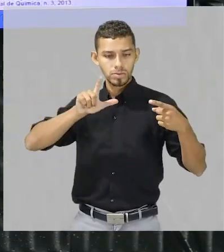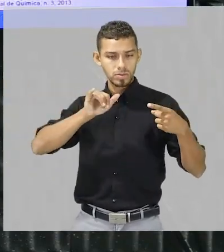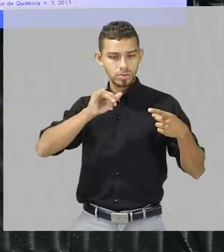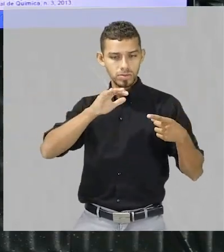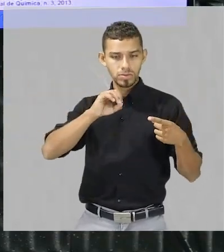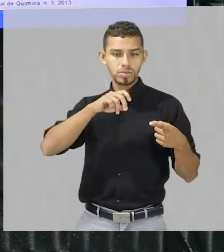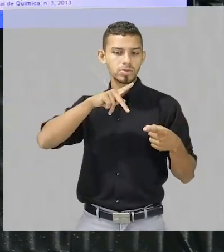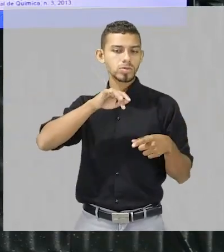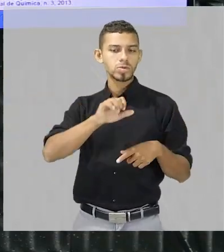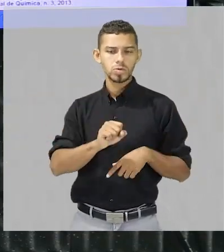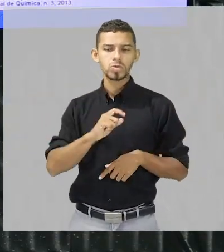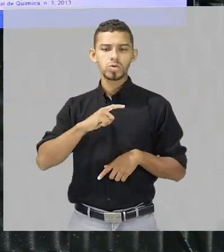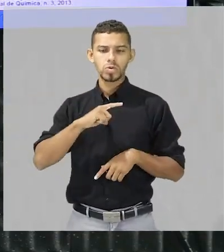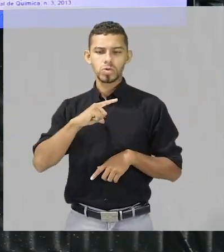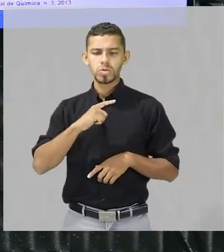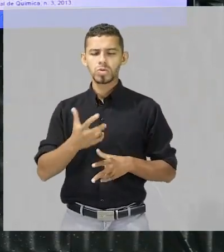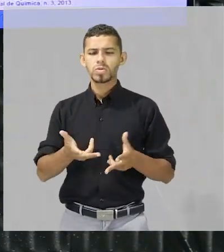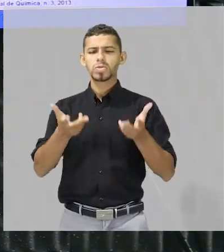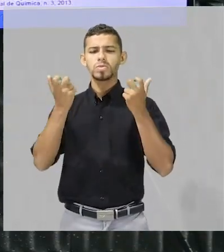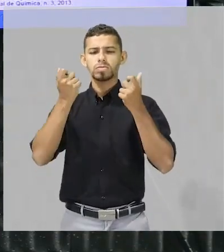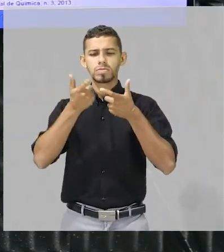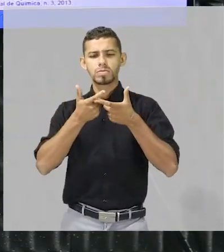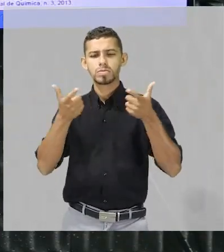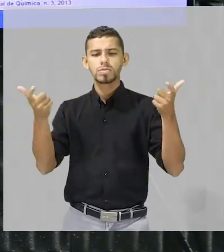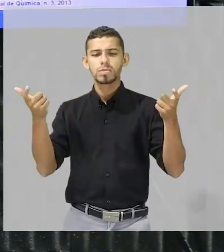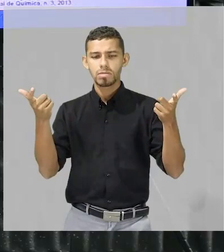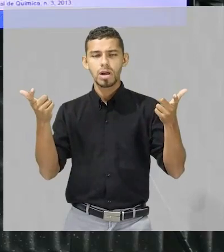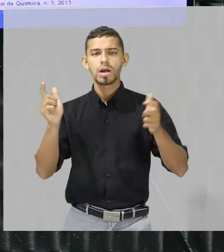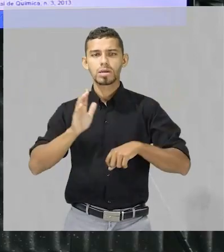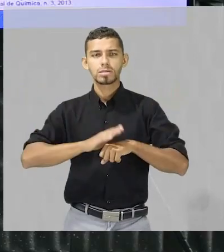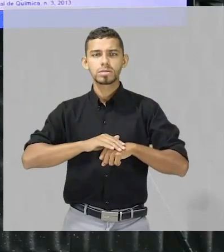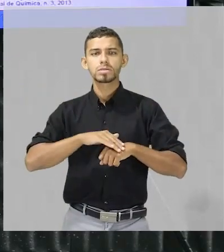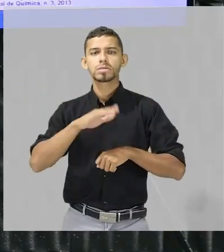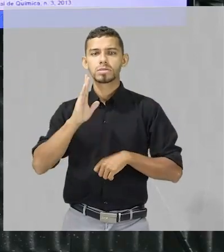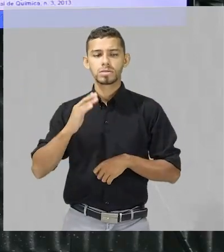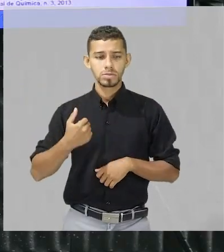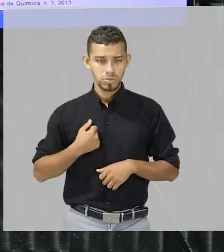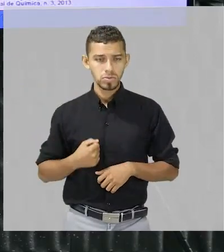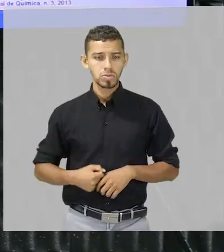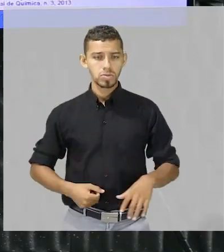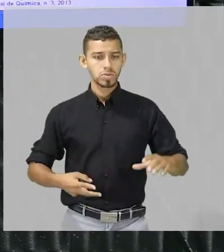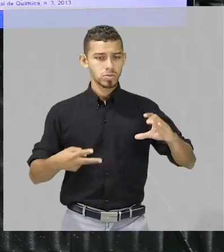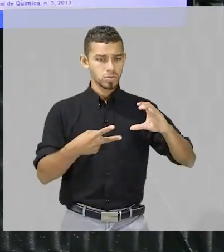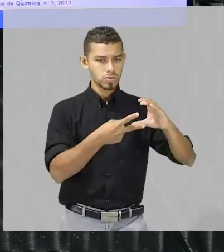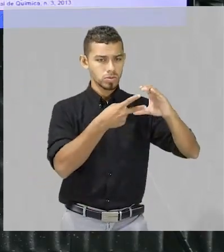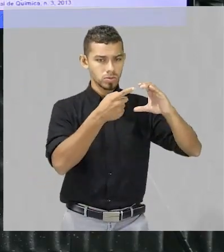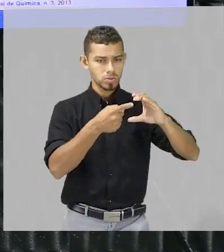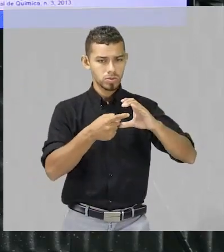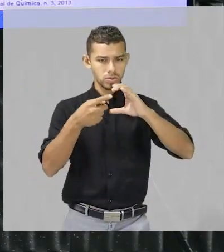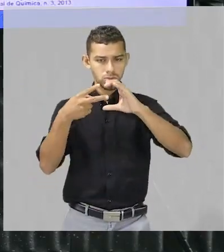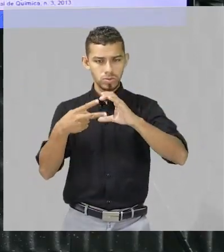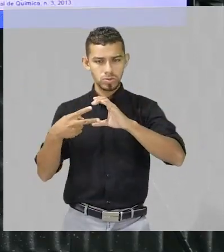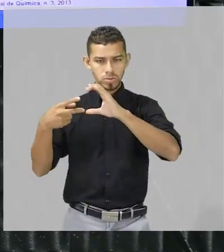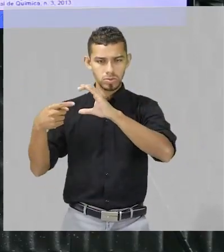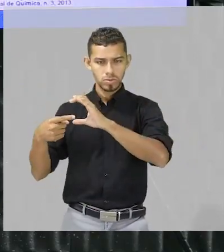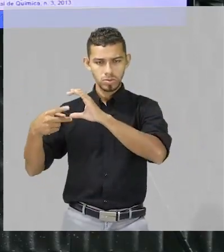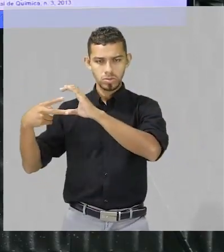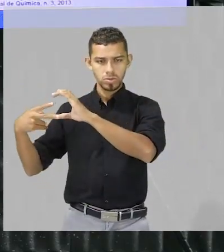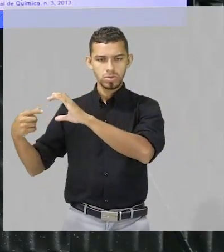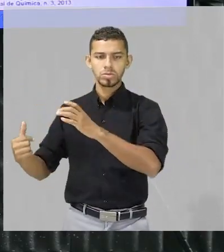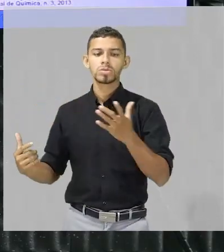de carbonos, a gente consegue perceber mais a presença dessa conjugação, e também